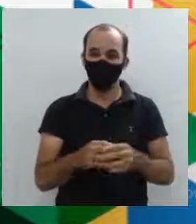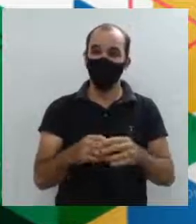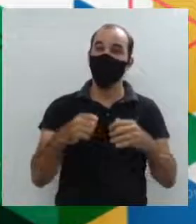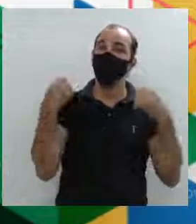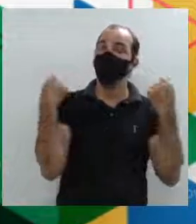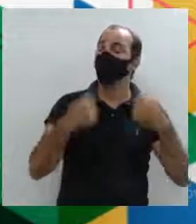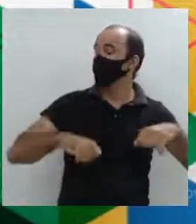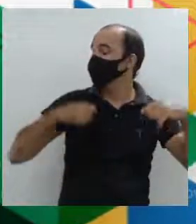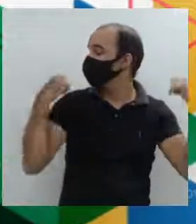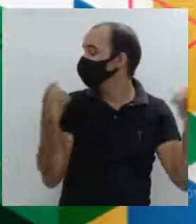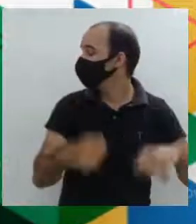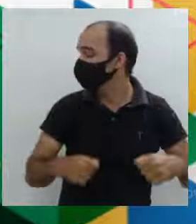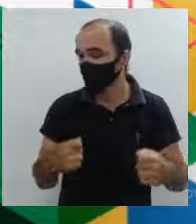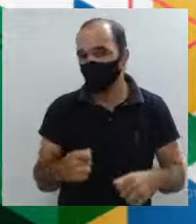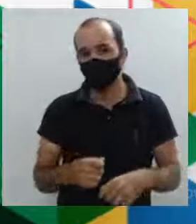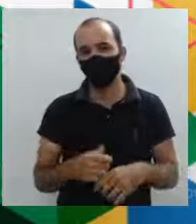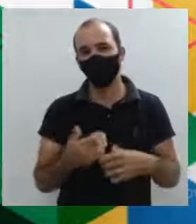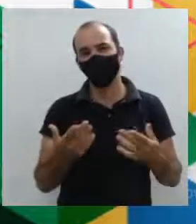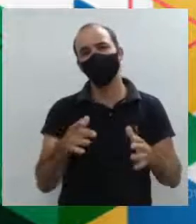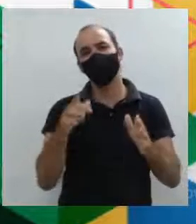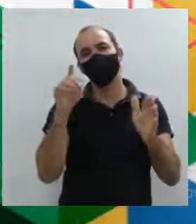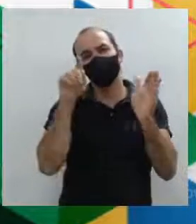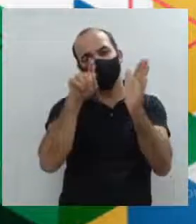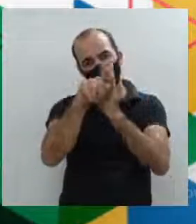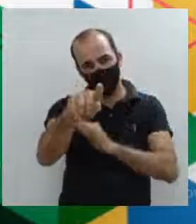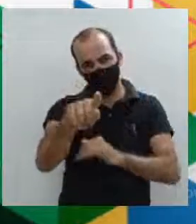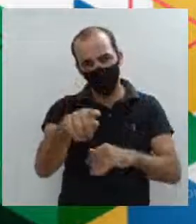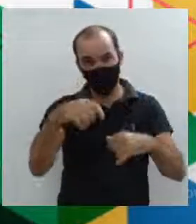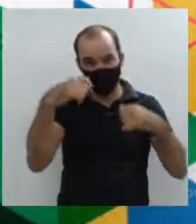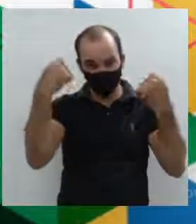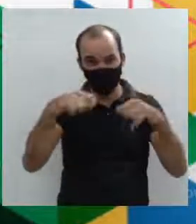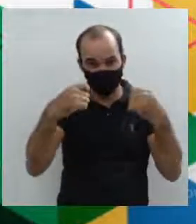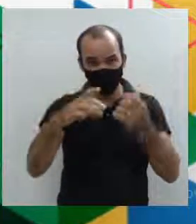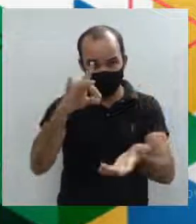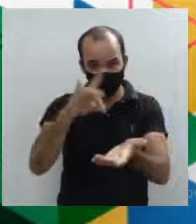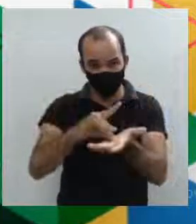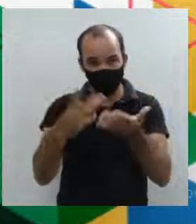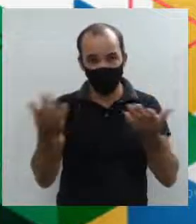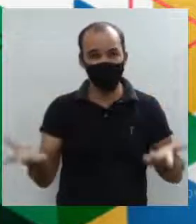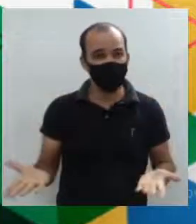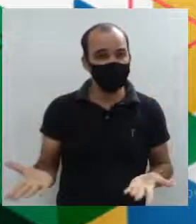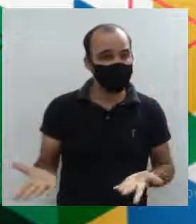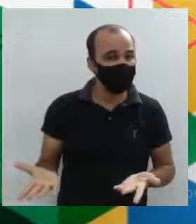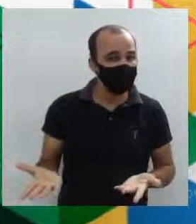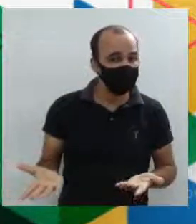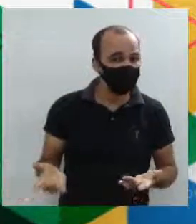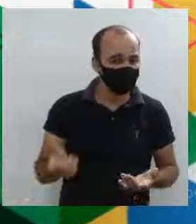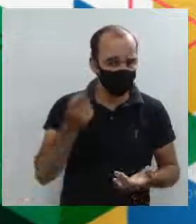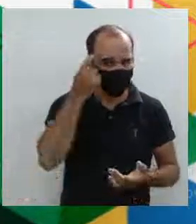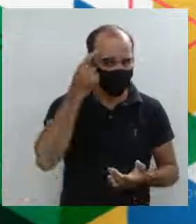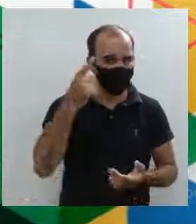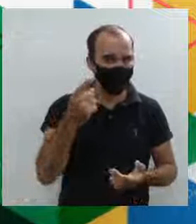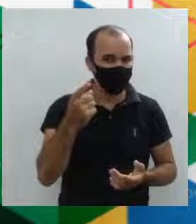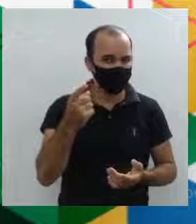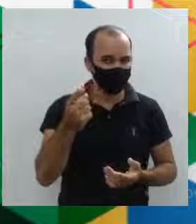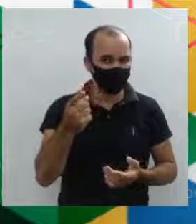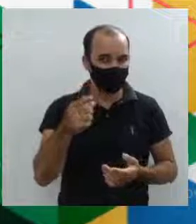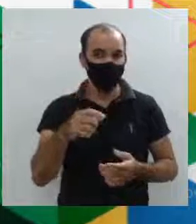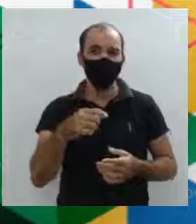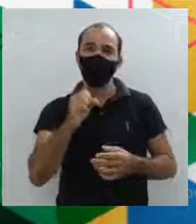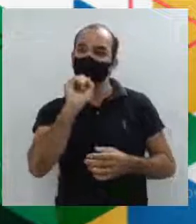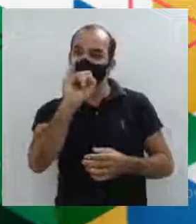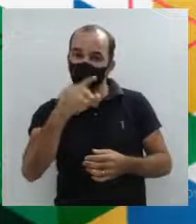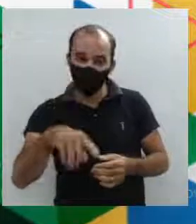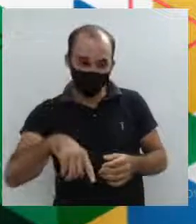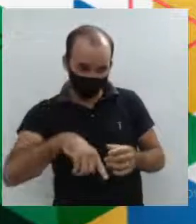aquele refrigerante e comer aquele hambúrguer? É necessário para você fazer aquilo? Mas só que a gente pensa assim,